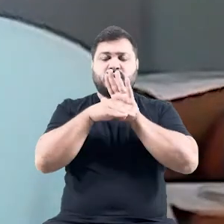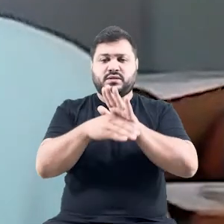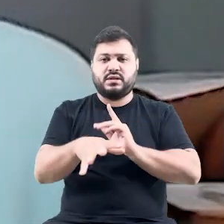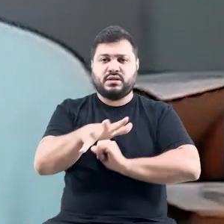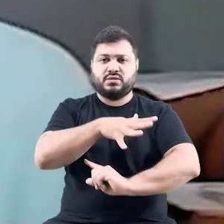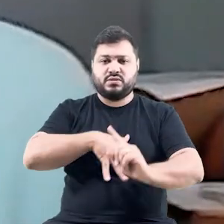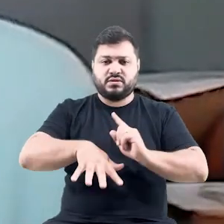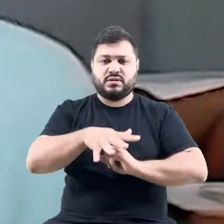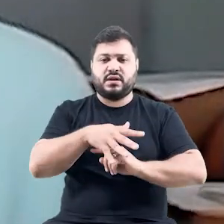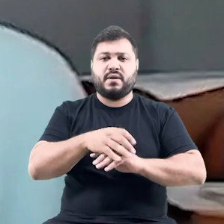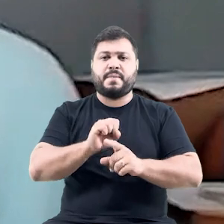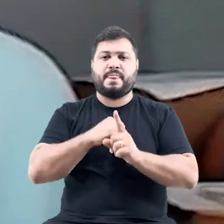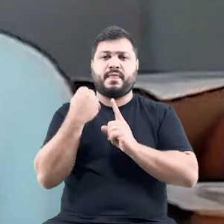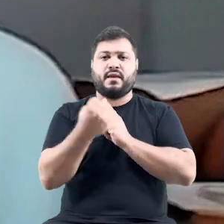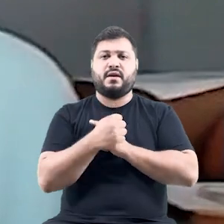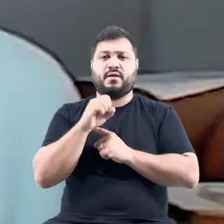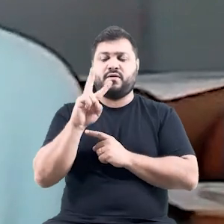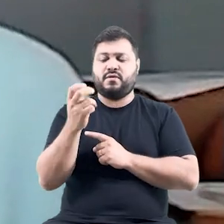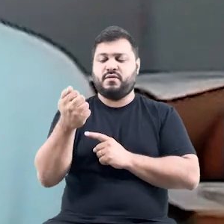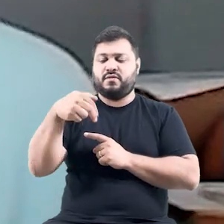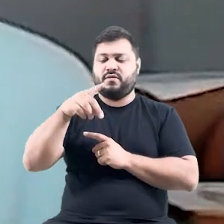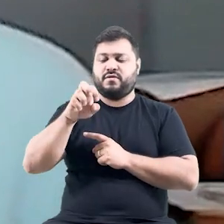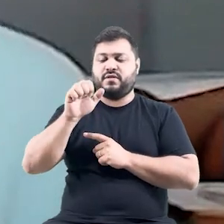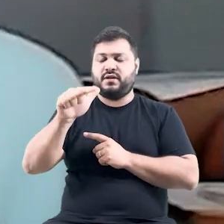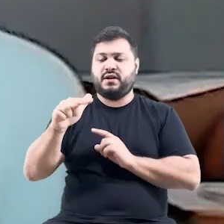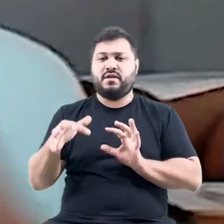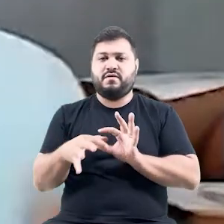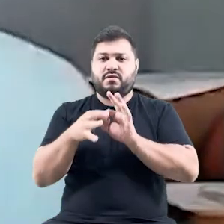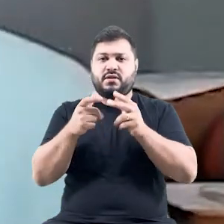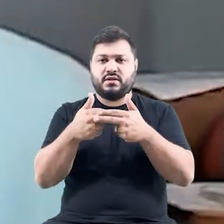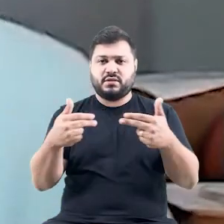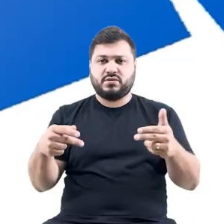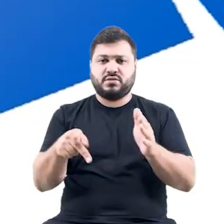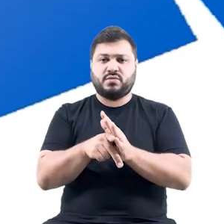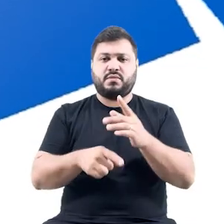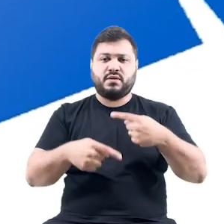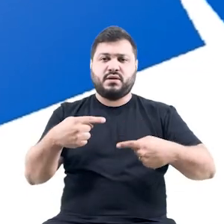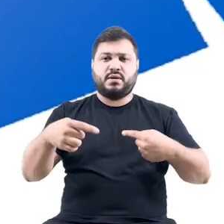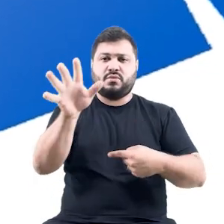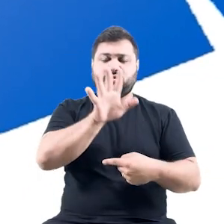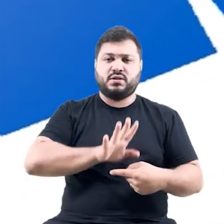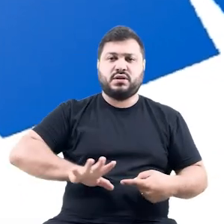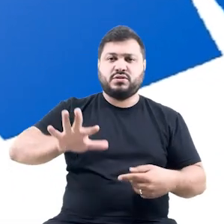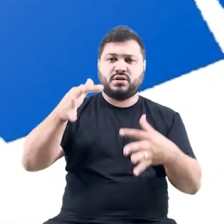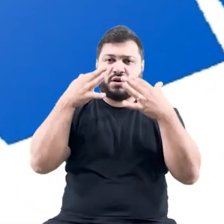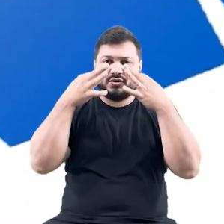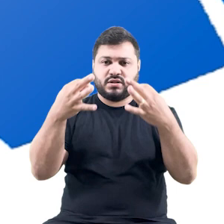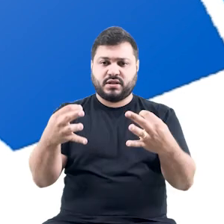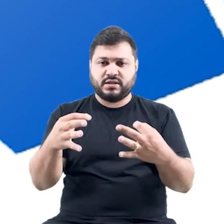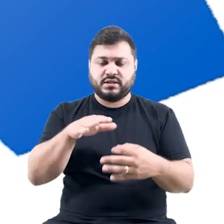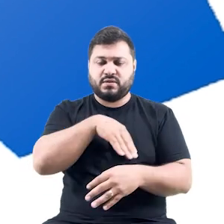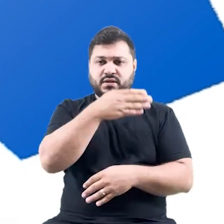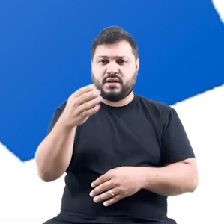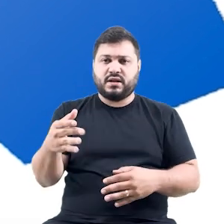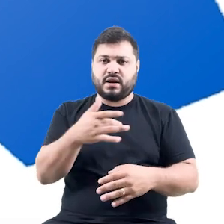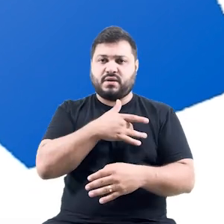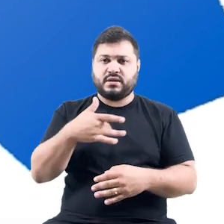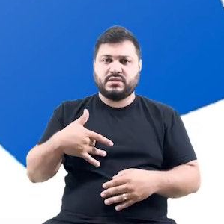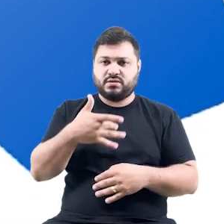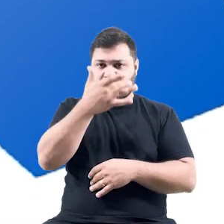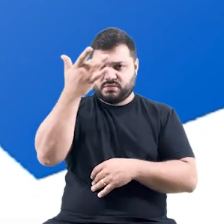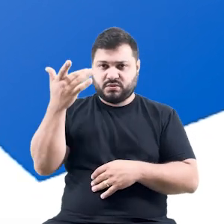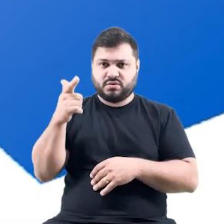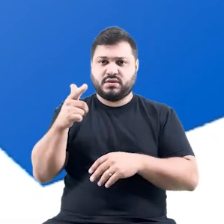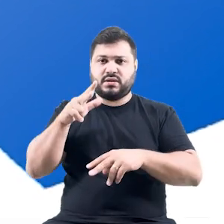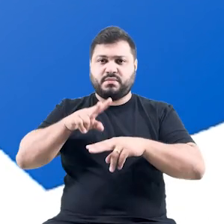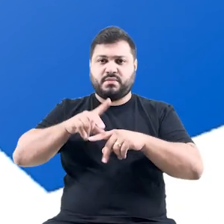o assistente social Vanderlei Pedrosa, vinculado às ações da Política Nacional de Atenção Integral à Saúde das